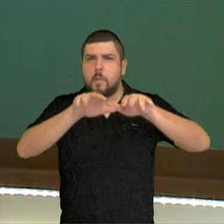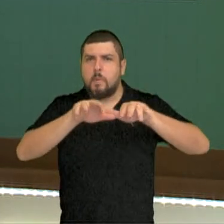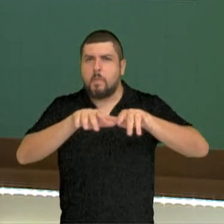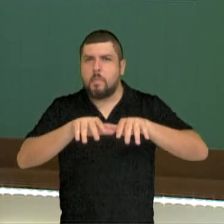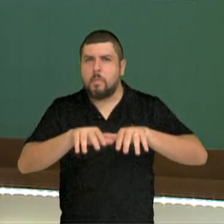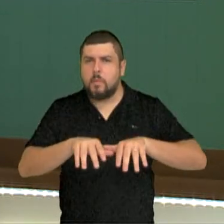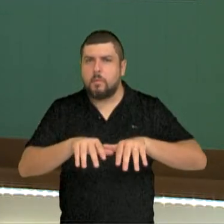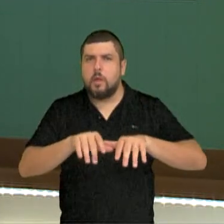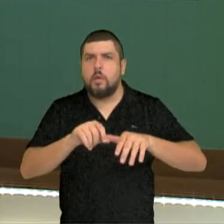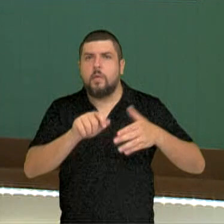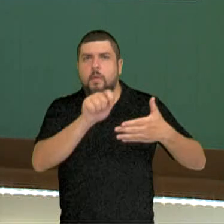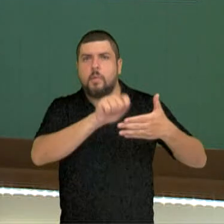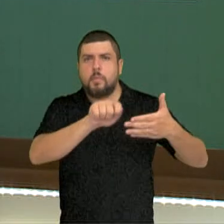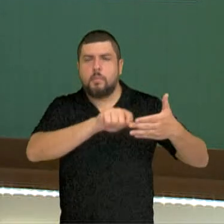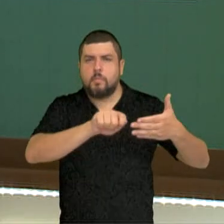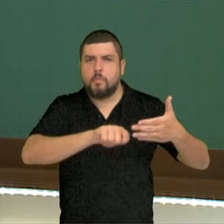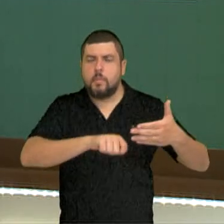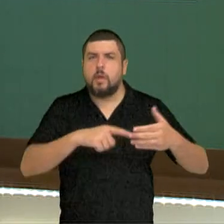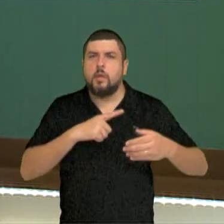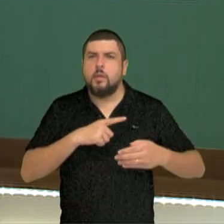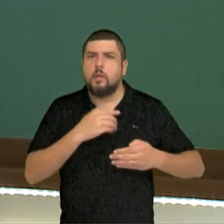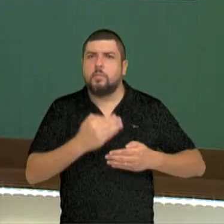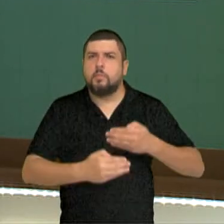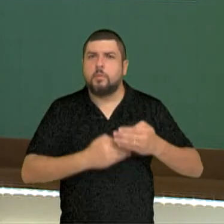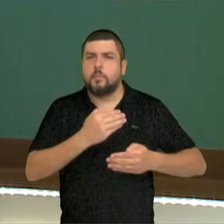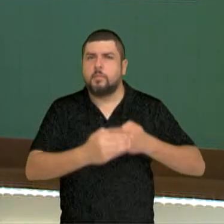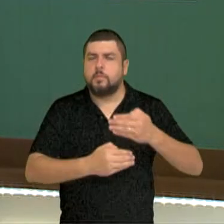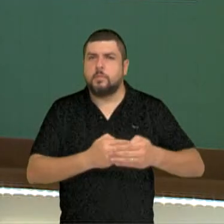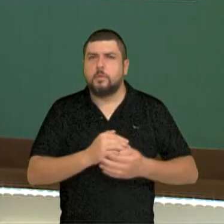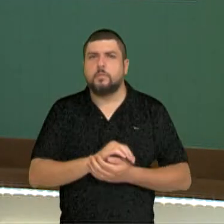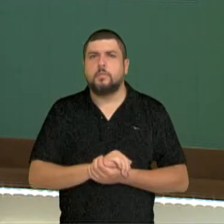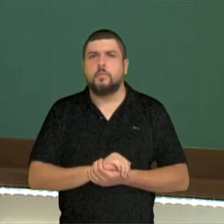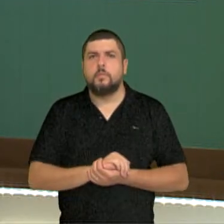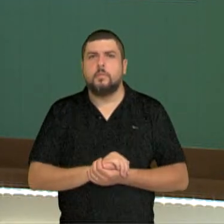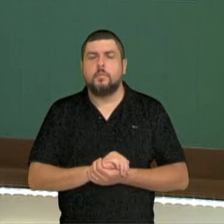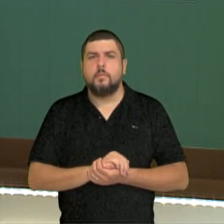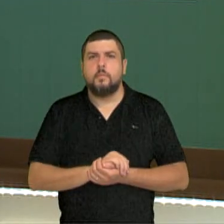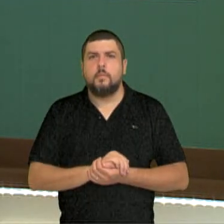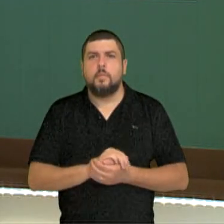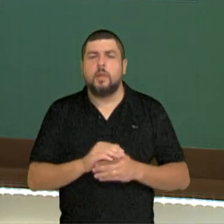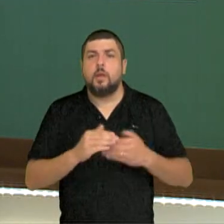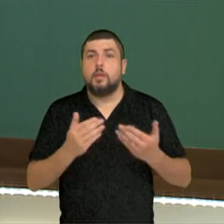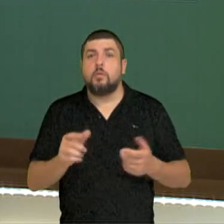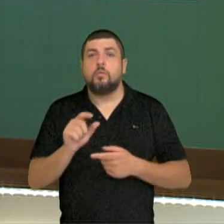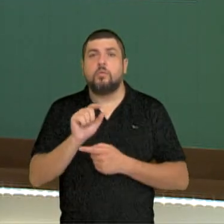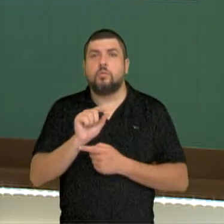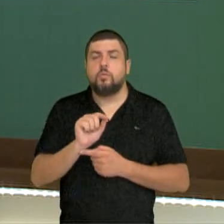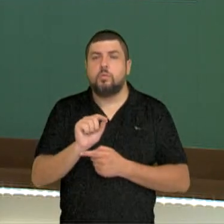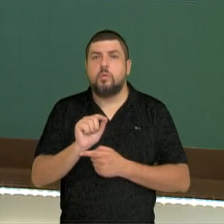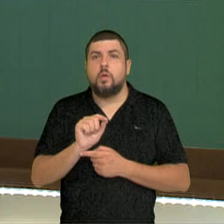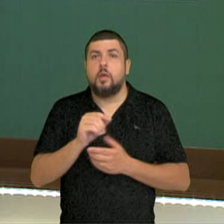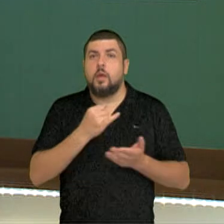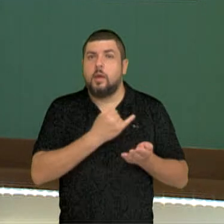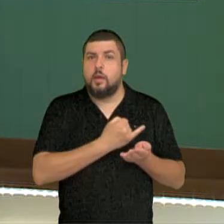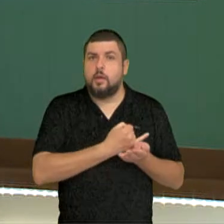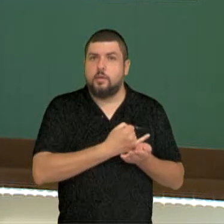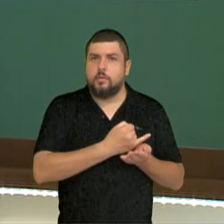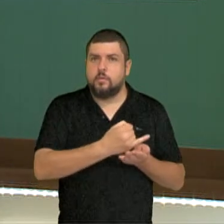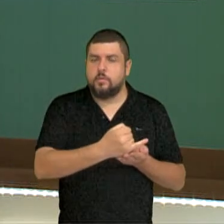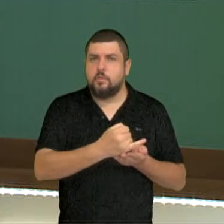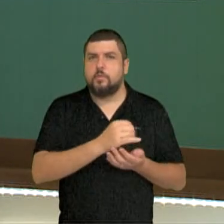passo a passo. Então, no primeiro passo, o que você vai fazer? A introdução. O